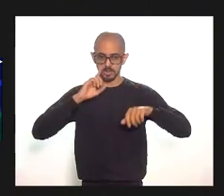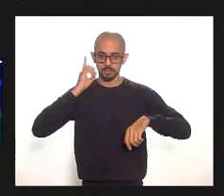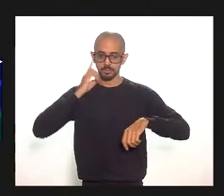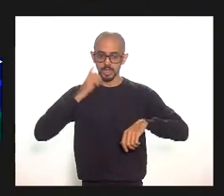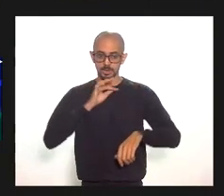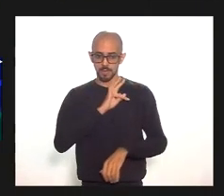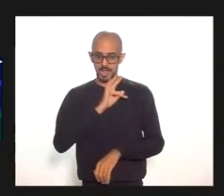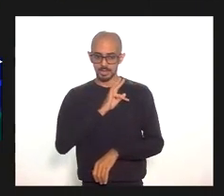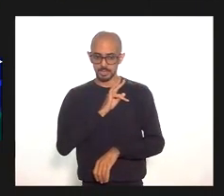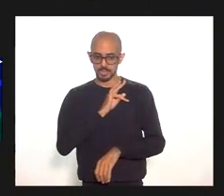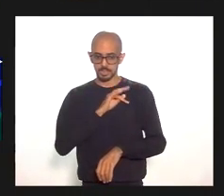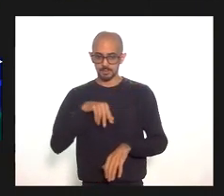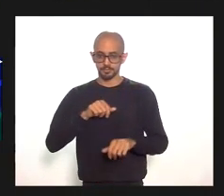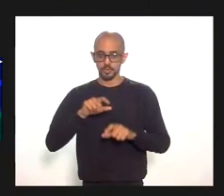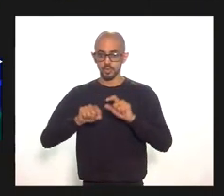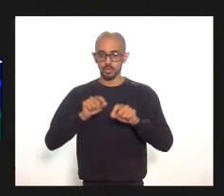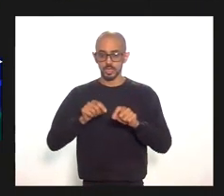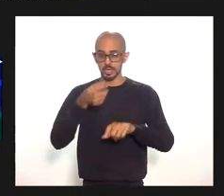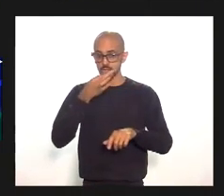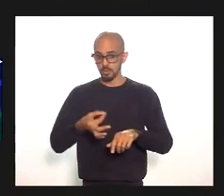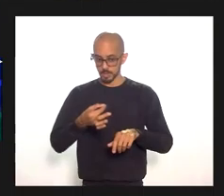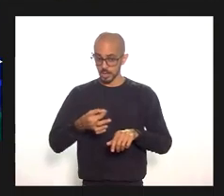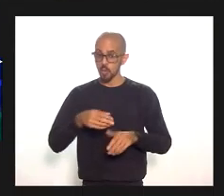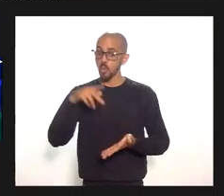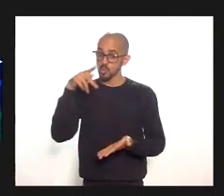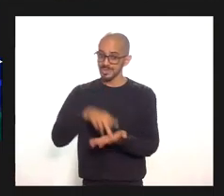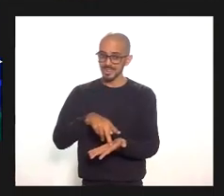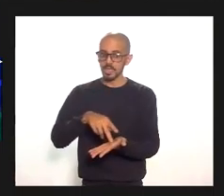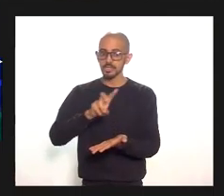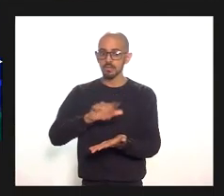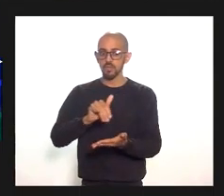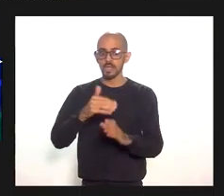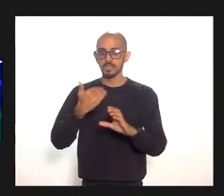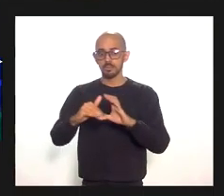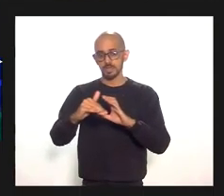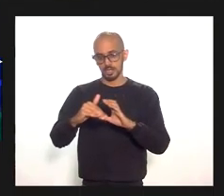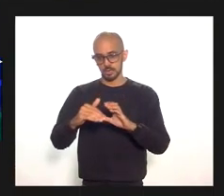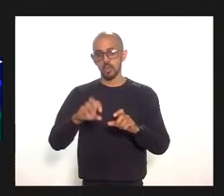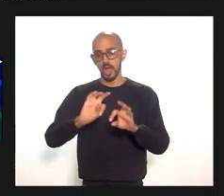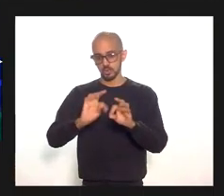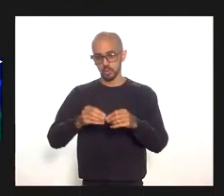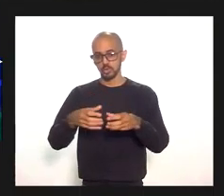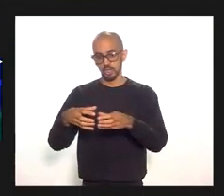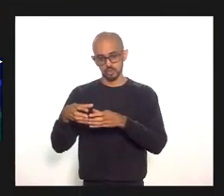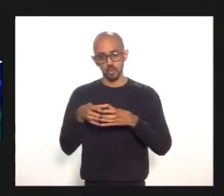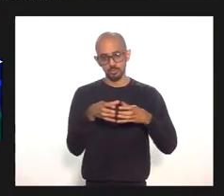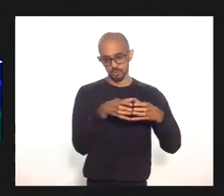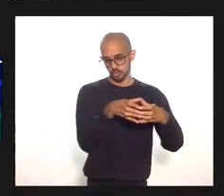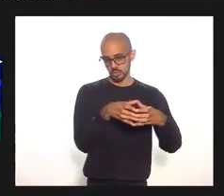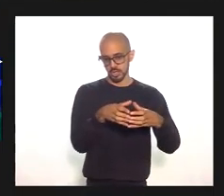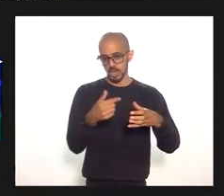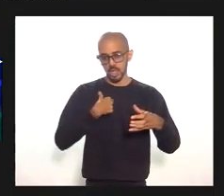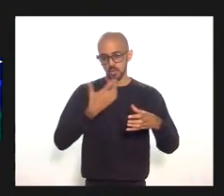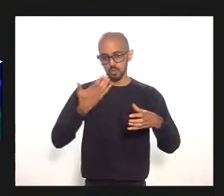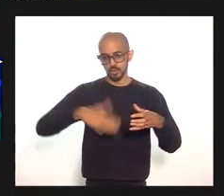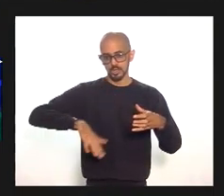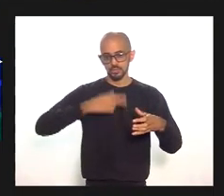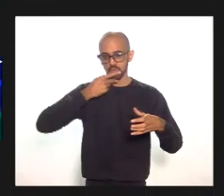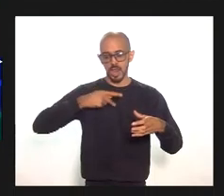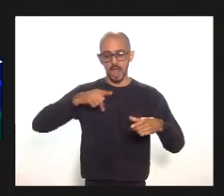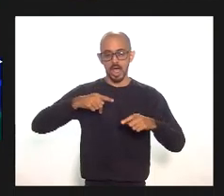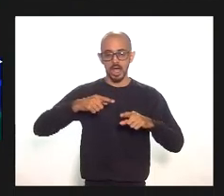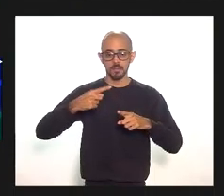esse aparecer, com certeza, vai chegar até as devidas comissões. Eu não quis dizer aqui no sentido